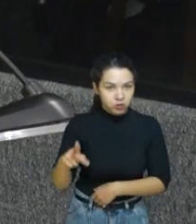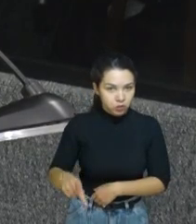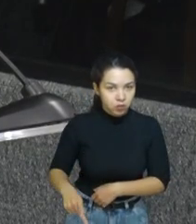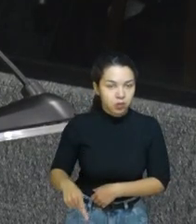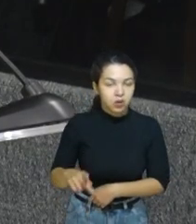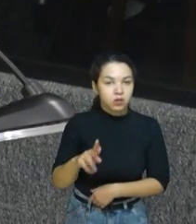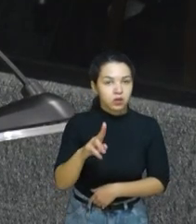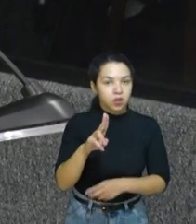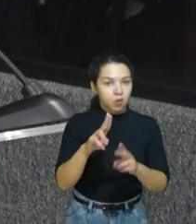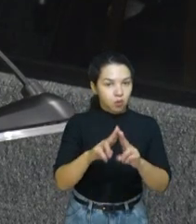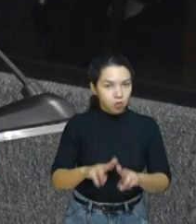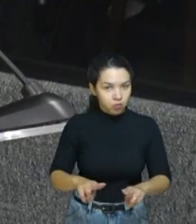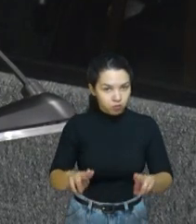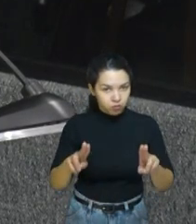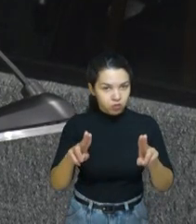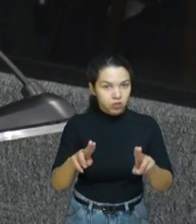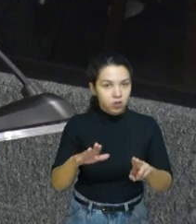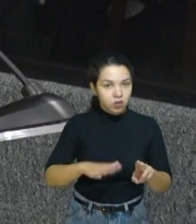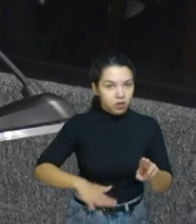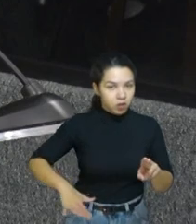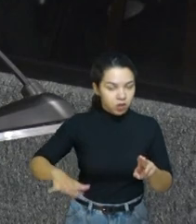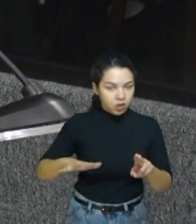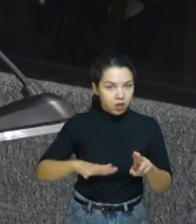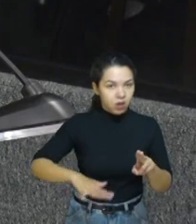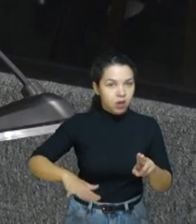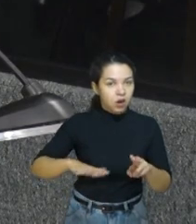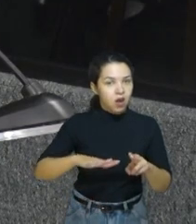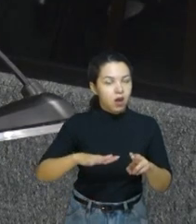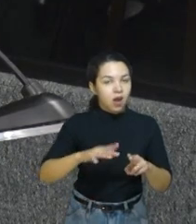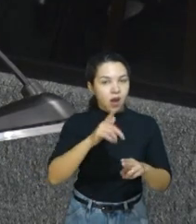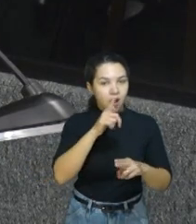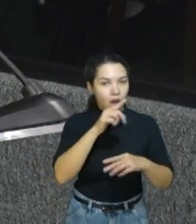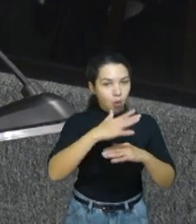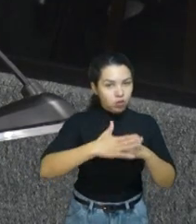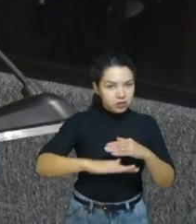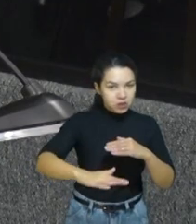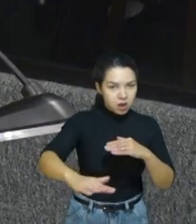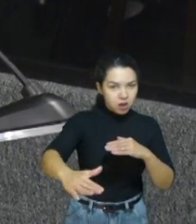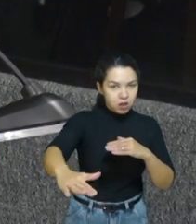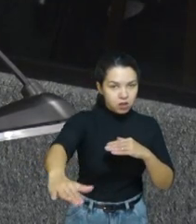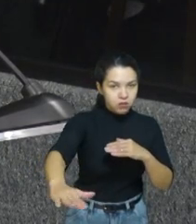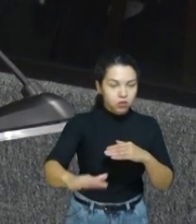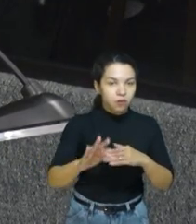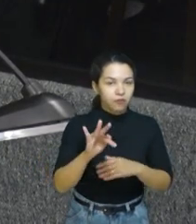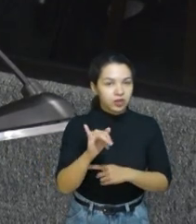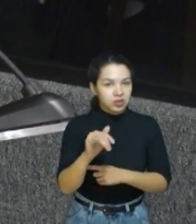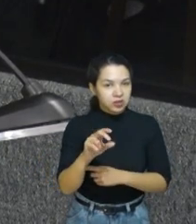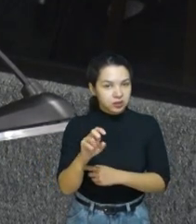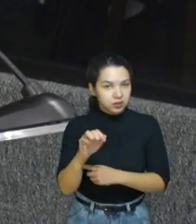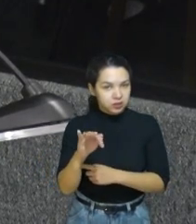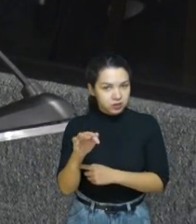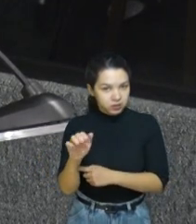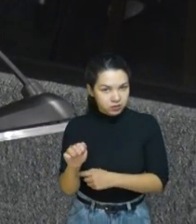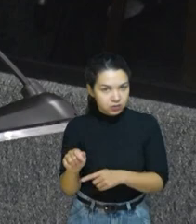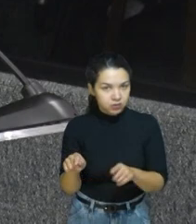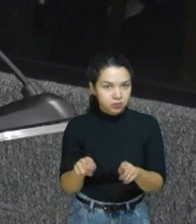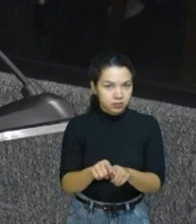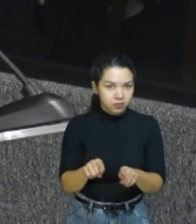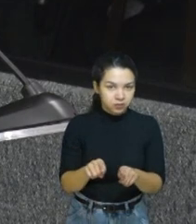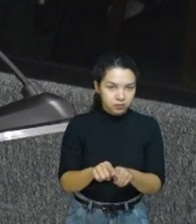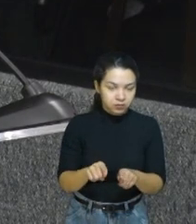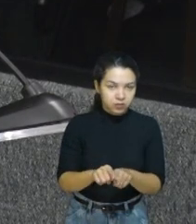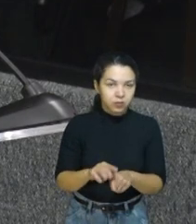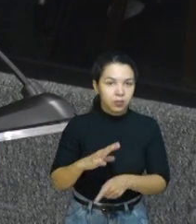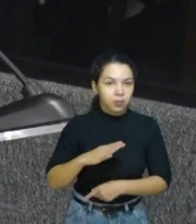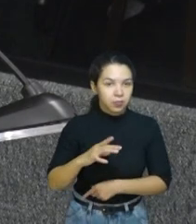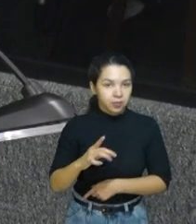da Universidade Federal de Santa Catarina na área de Oceanografia Física e coordenadora da Subverte Desastres Naturais da Rede